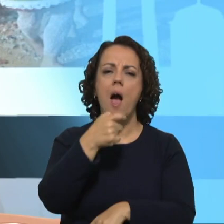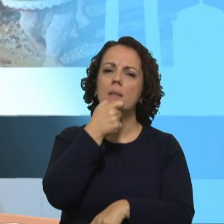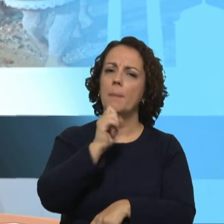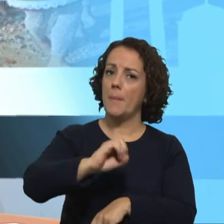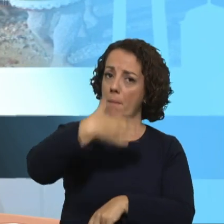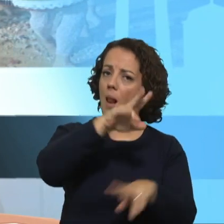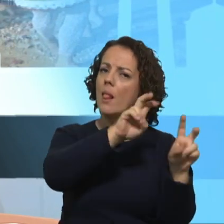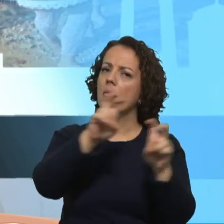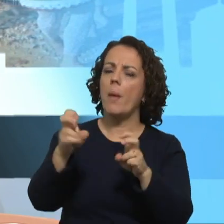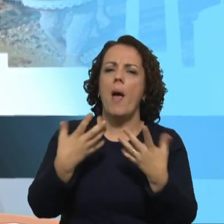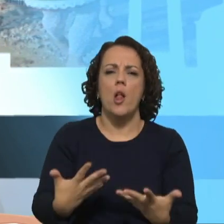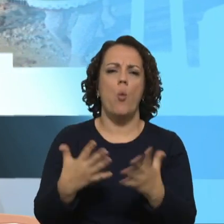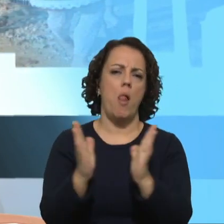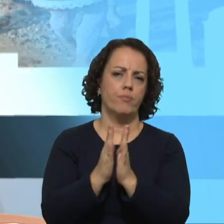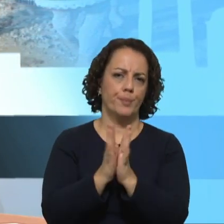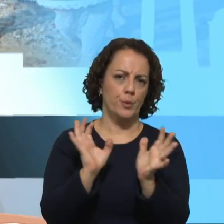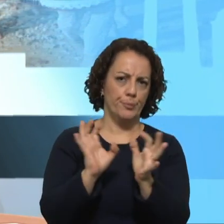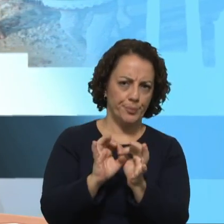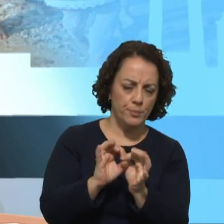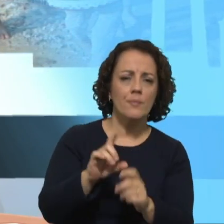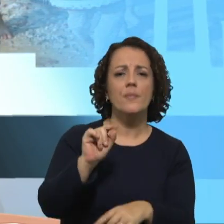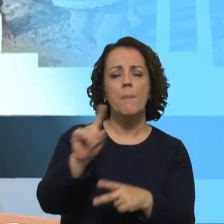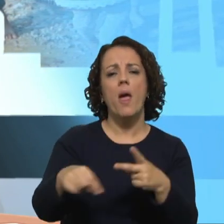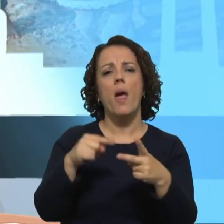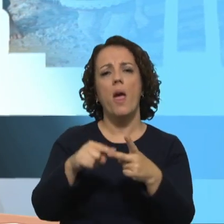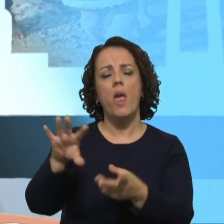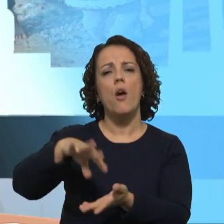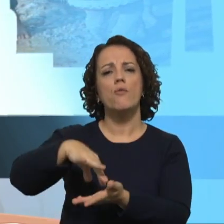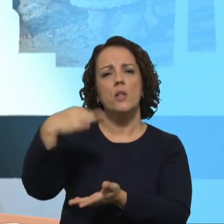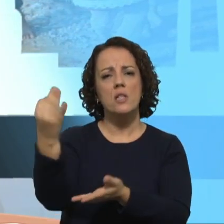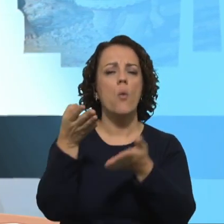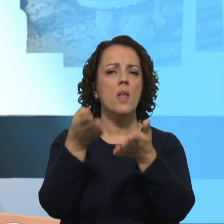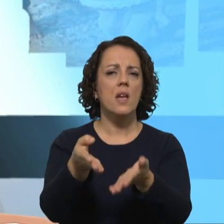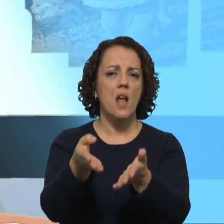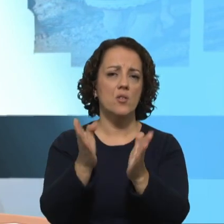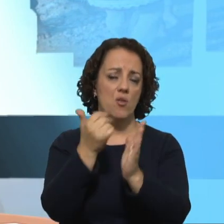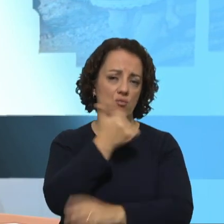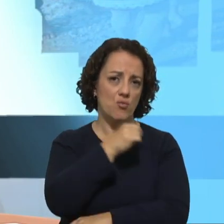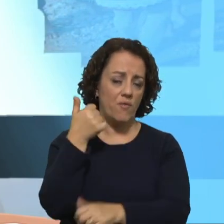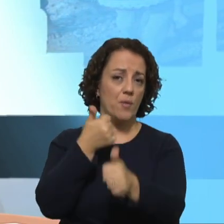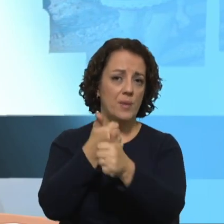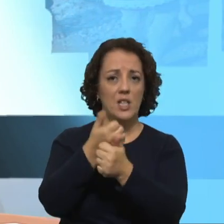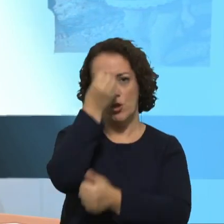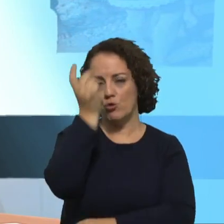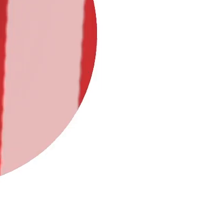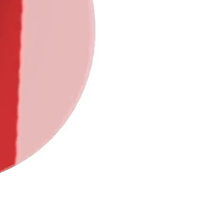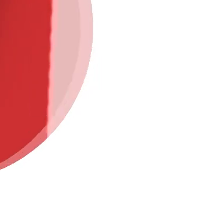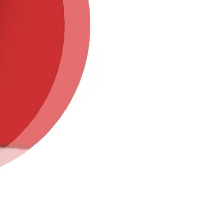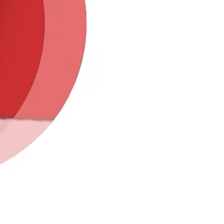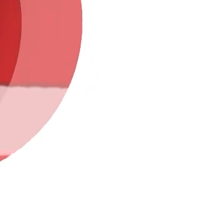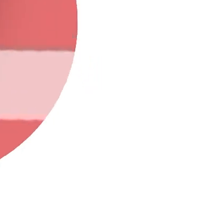temas da atualidade religiosa e da rubrica da Fundação Ajuda à Igreja que Sofre, Perseguidos, mas não esquecidos.